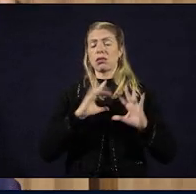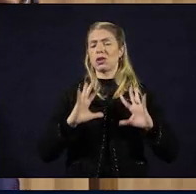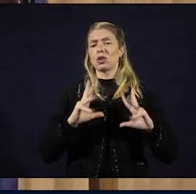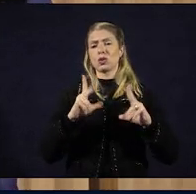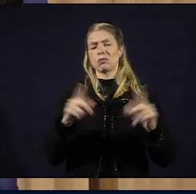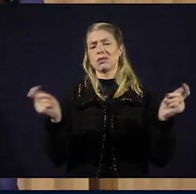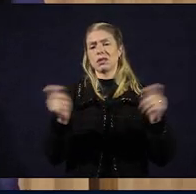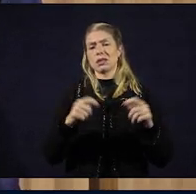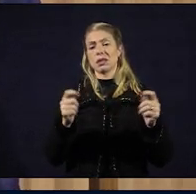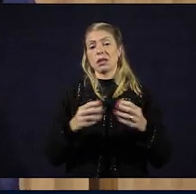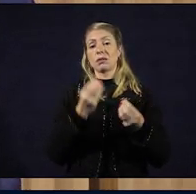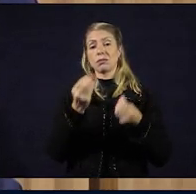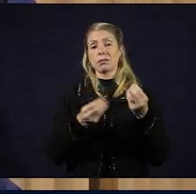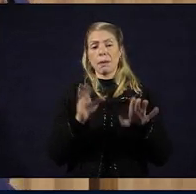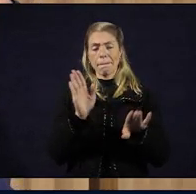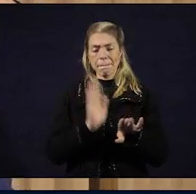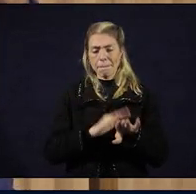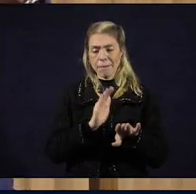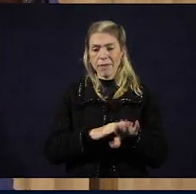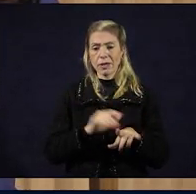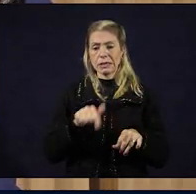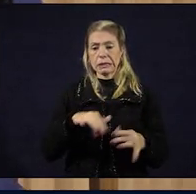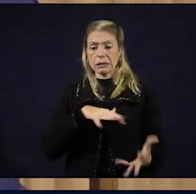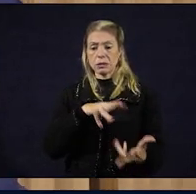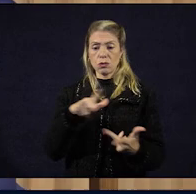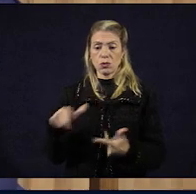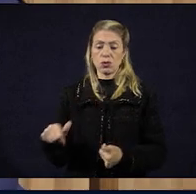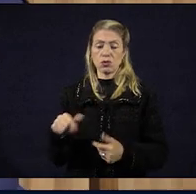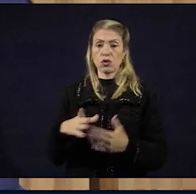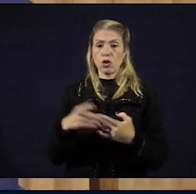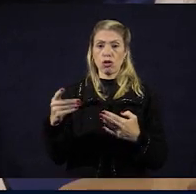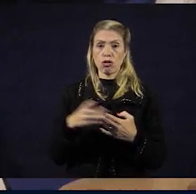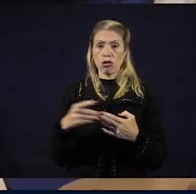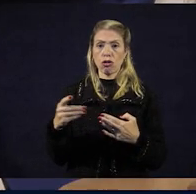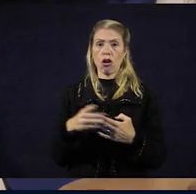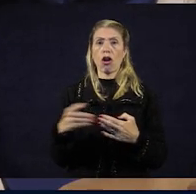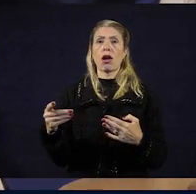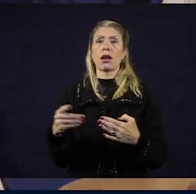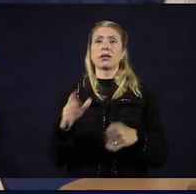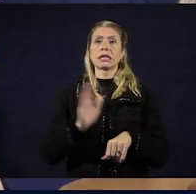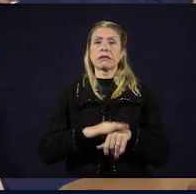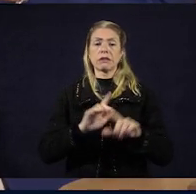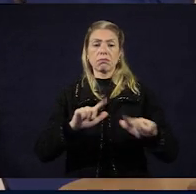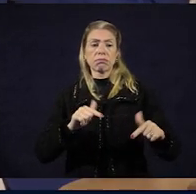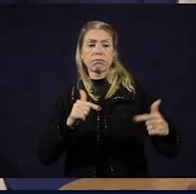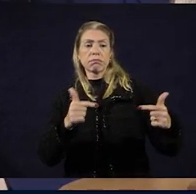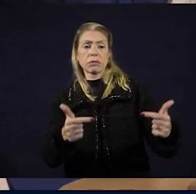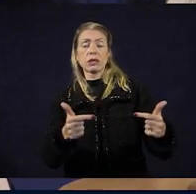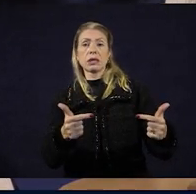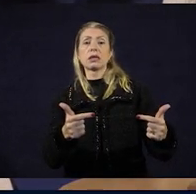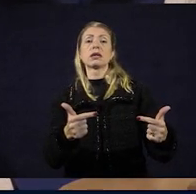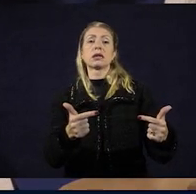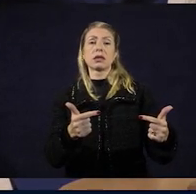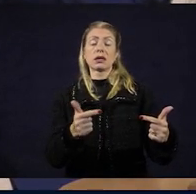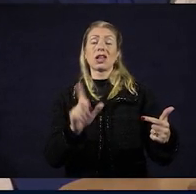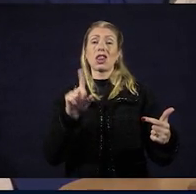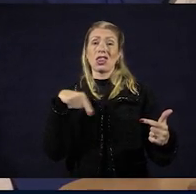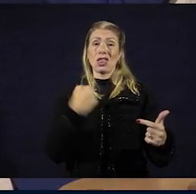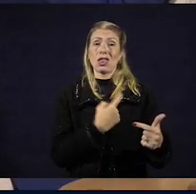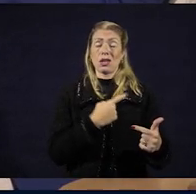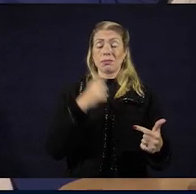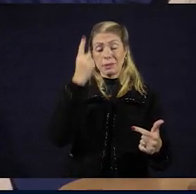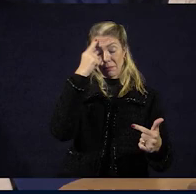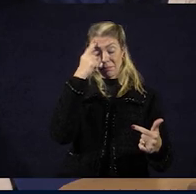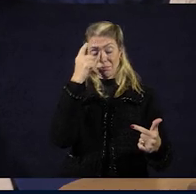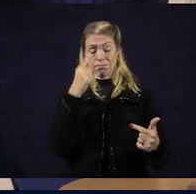as condições nem mesmo nesse mundo do dólar super-herói a gente se valorizar em